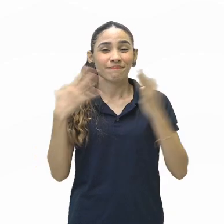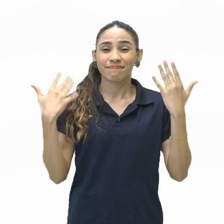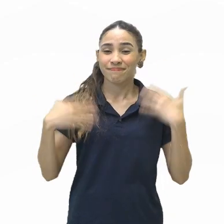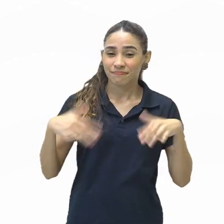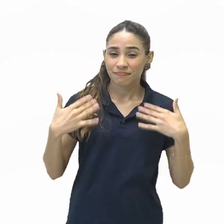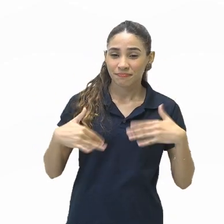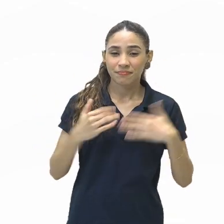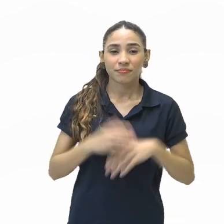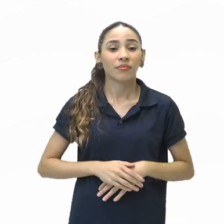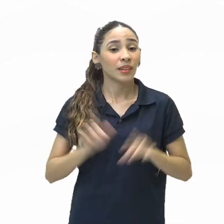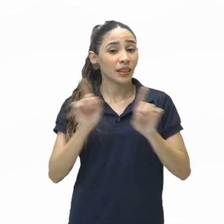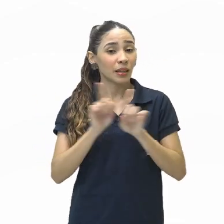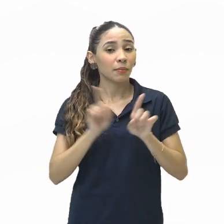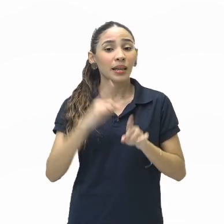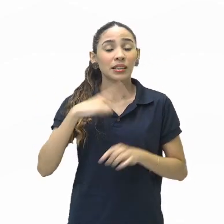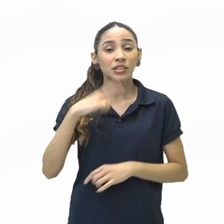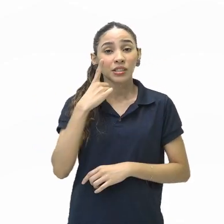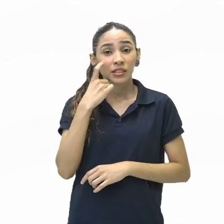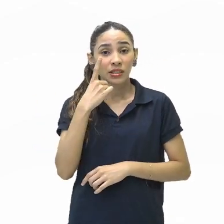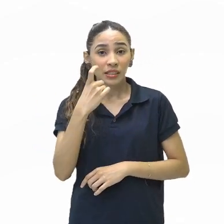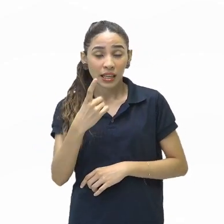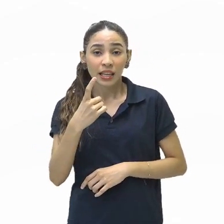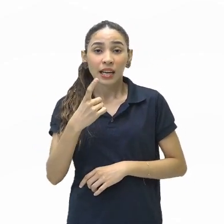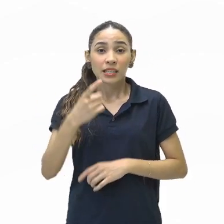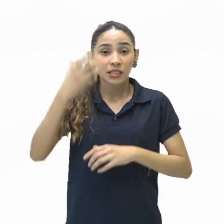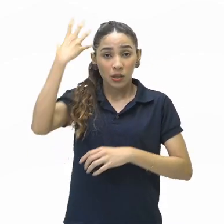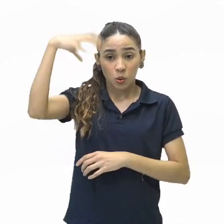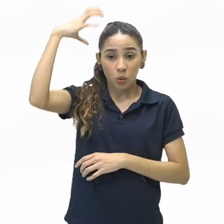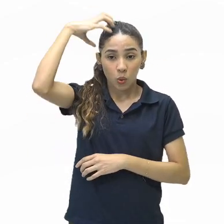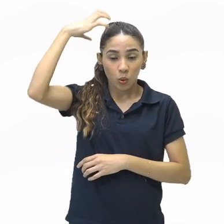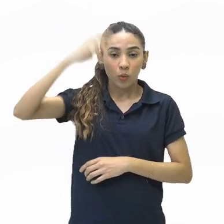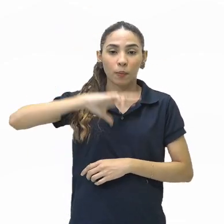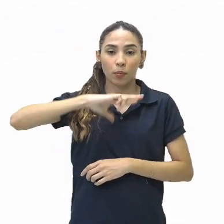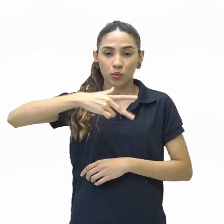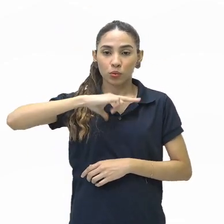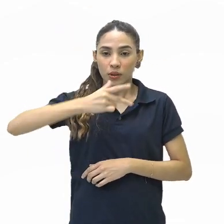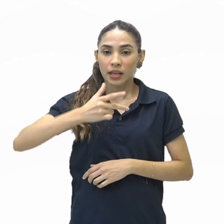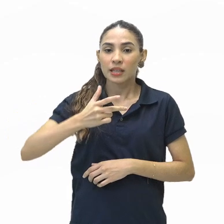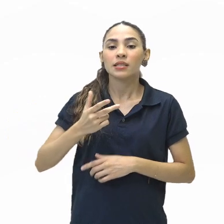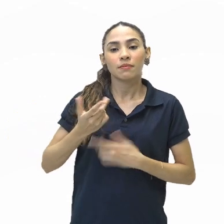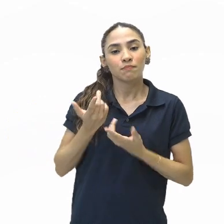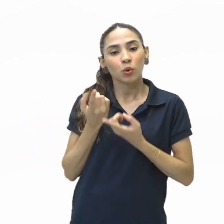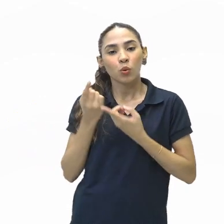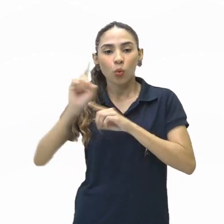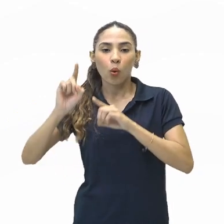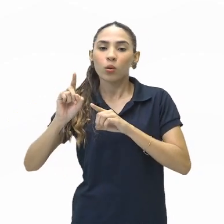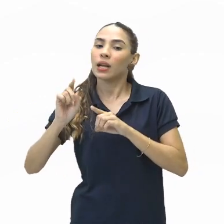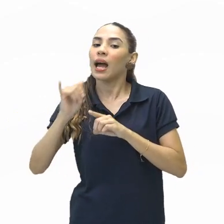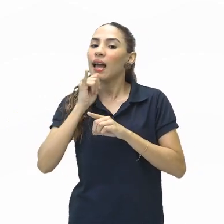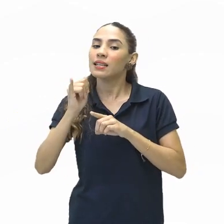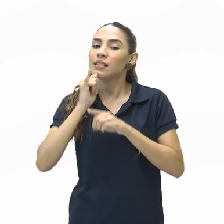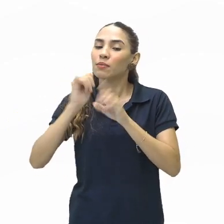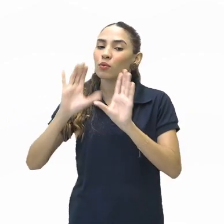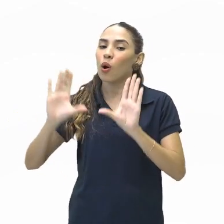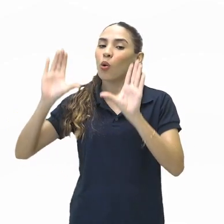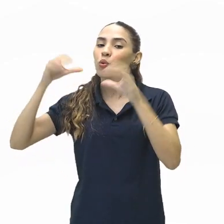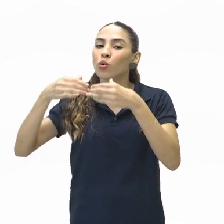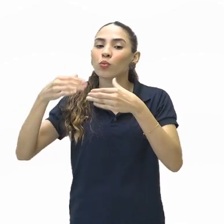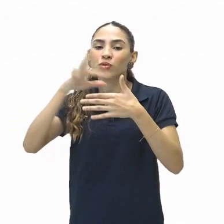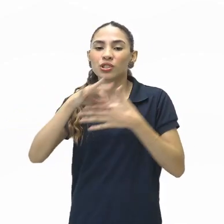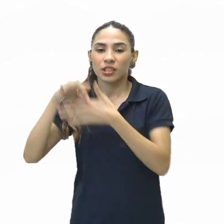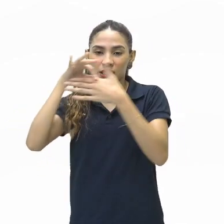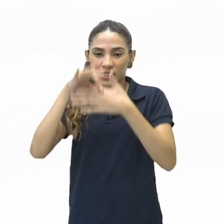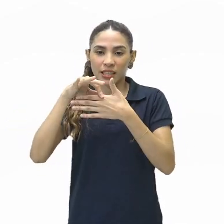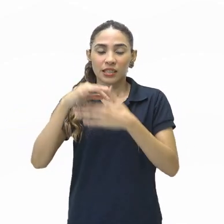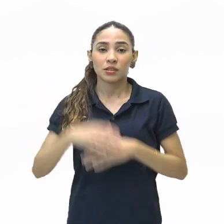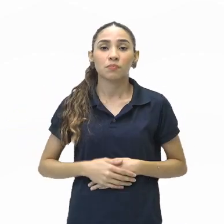Havia também interesses da coroa portuguesa que conflitavam com os interesses dos senhores de engenho. Professora, como assim?